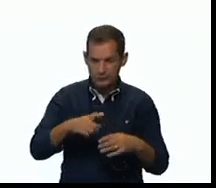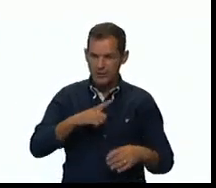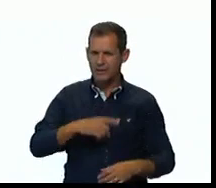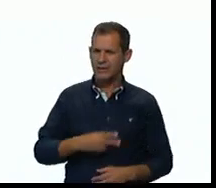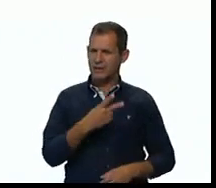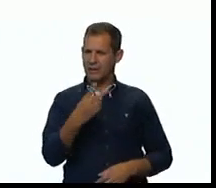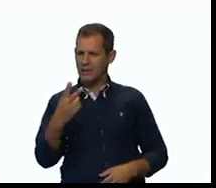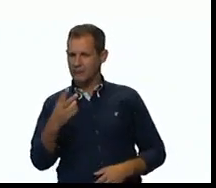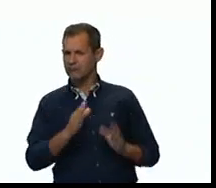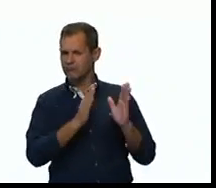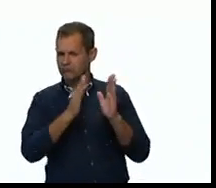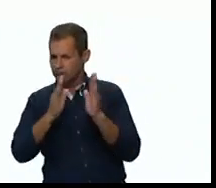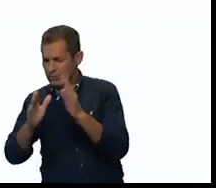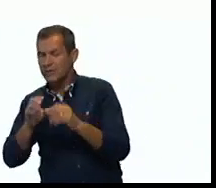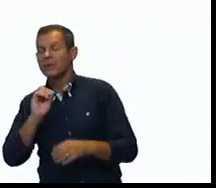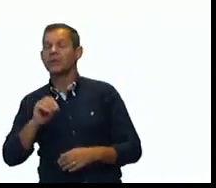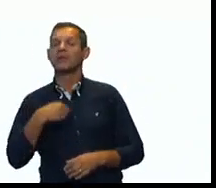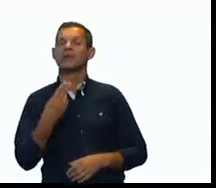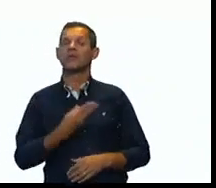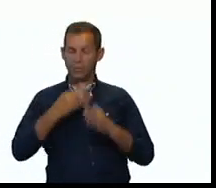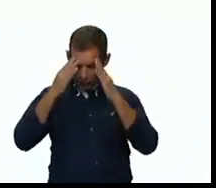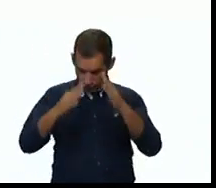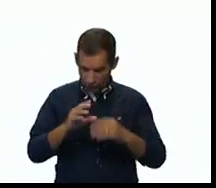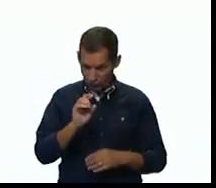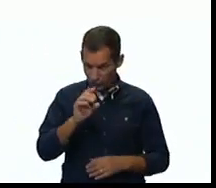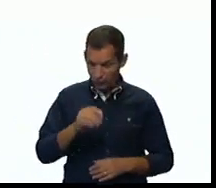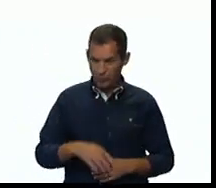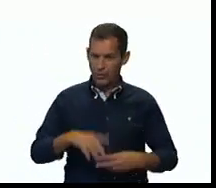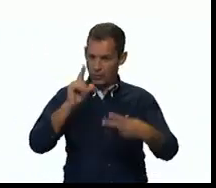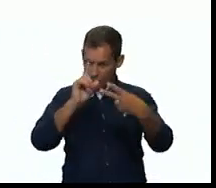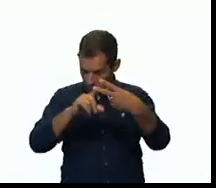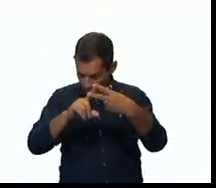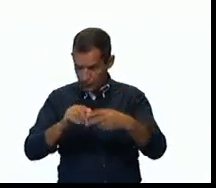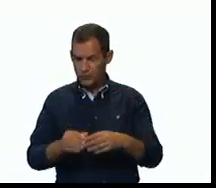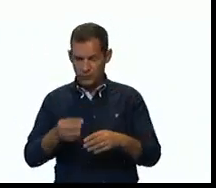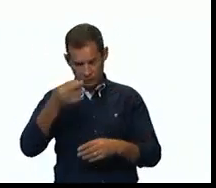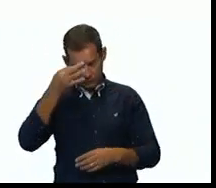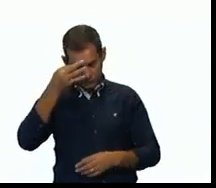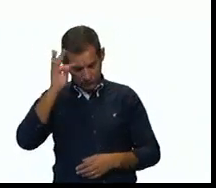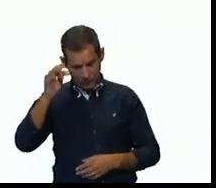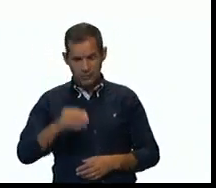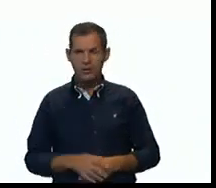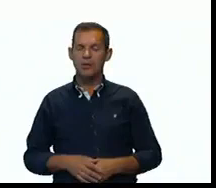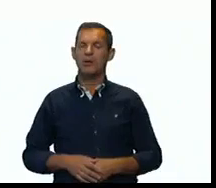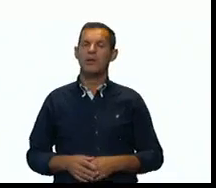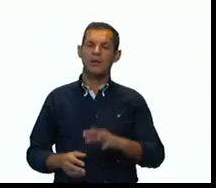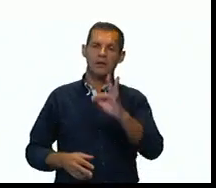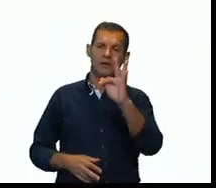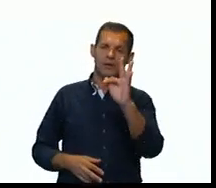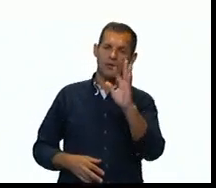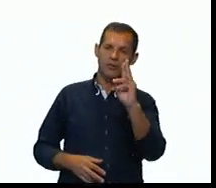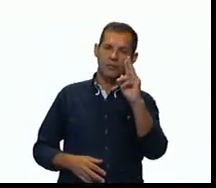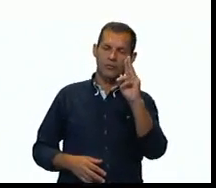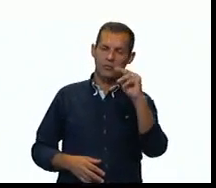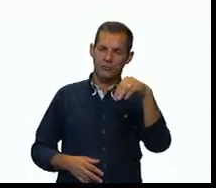possui duas partes, né? Aqui, o nosso foco é apenas a segunda parte do teorema fundamental. E o que esse teorema fala? Se f